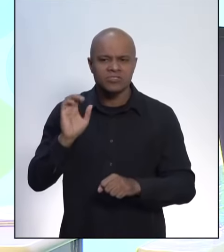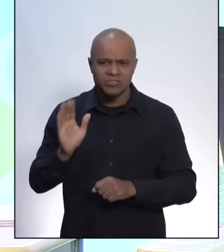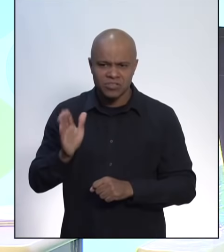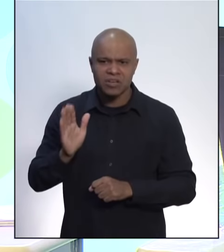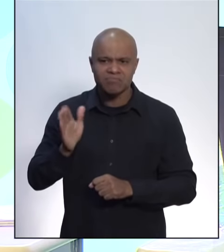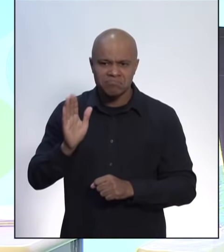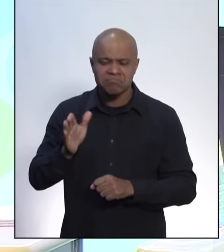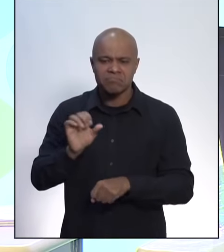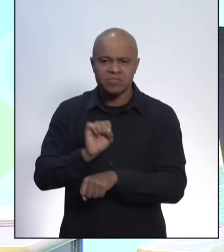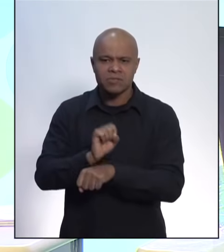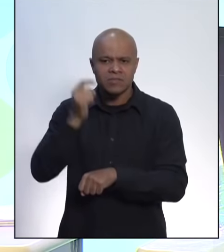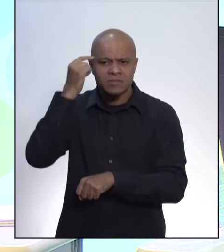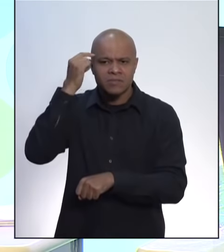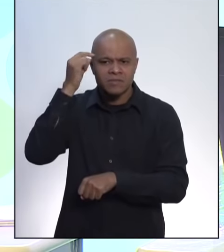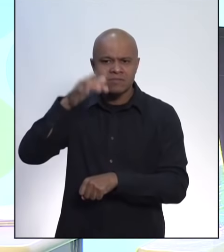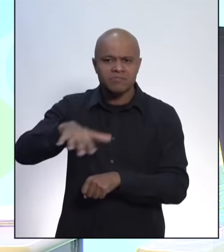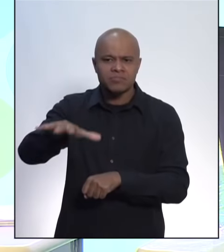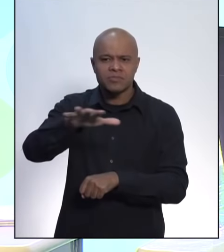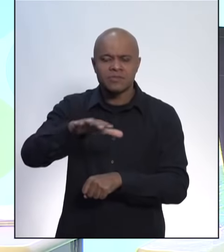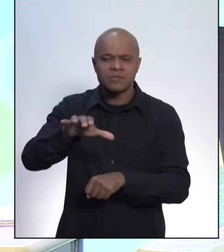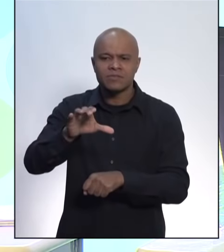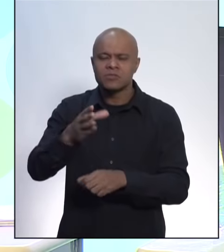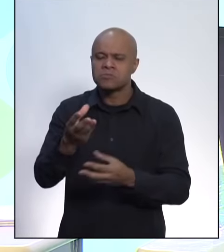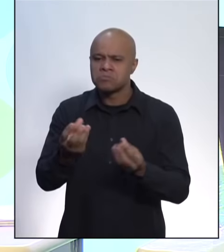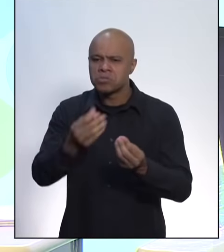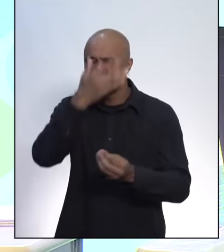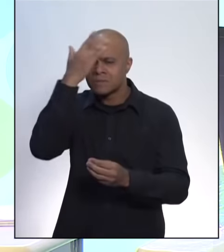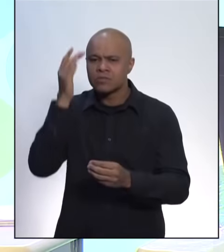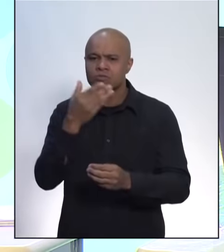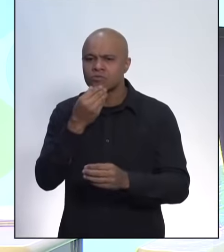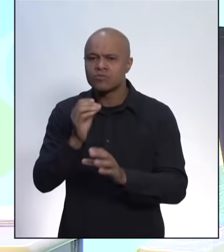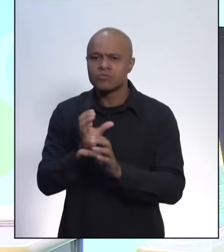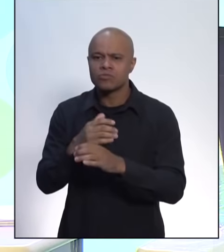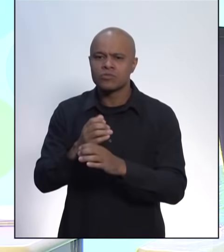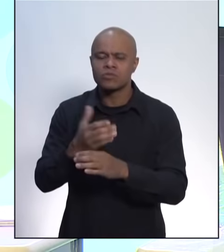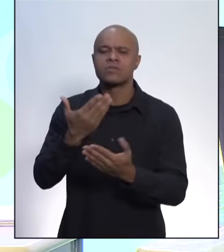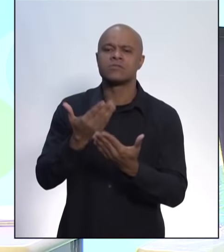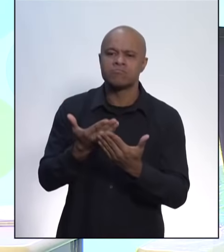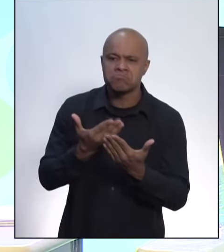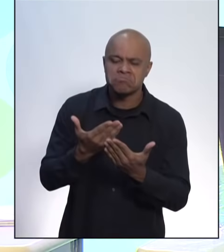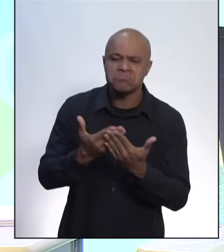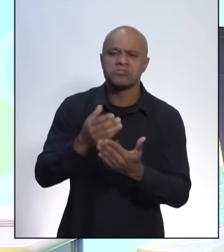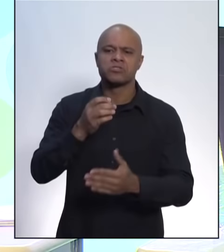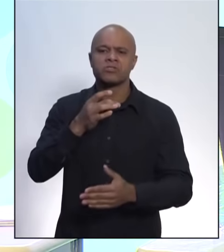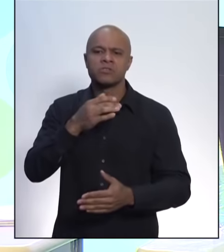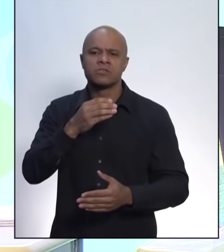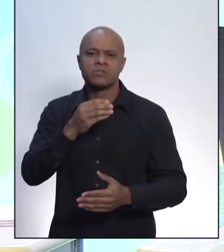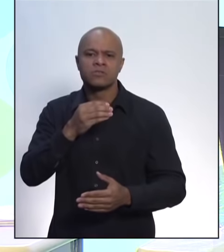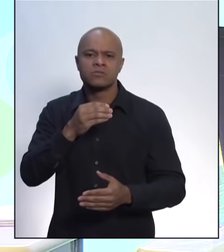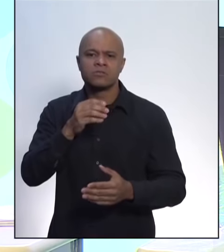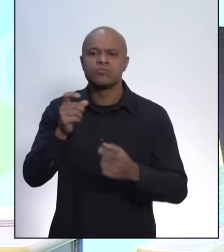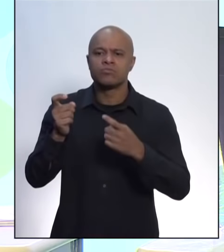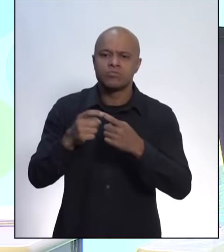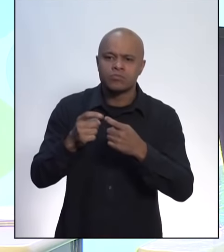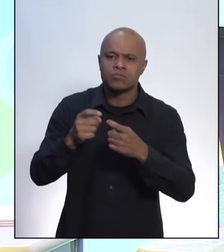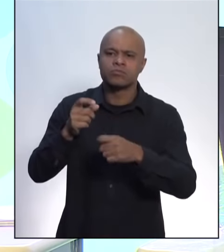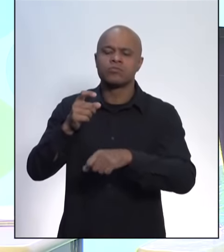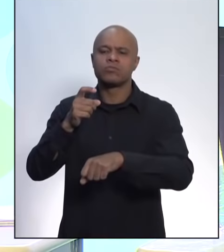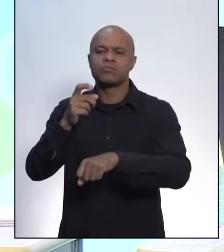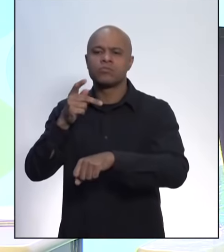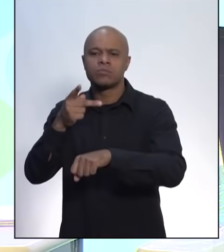parou para pensar que tem muitos tipos de cientistas que estudam medicina estudam as